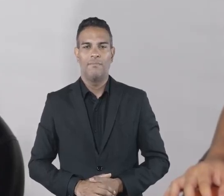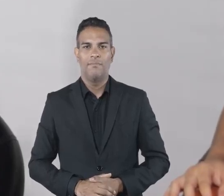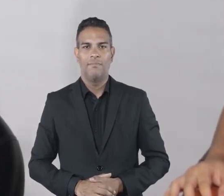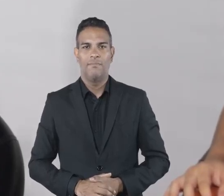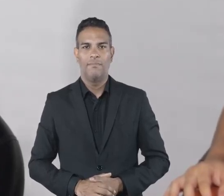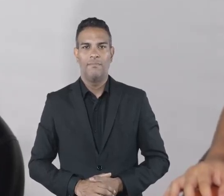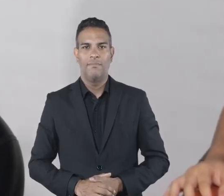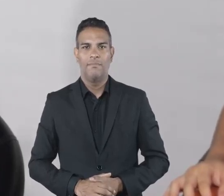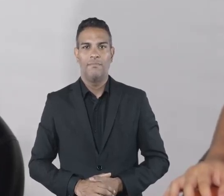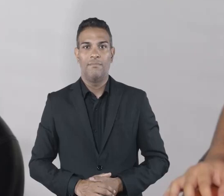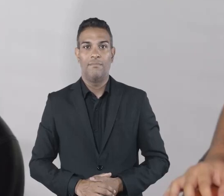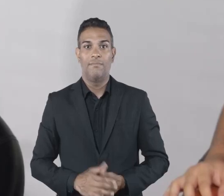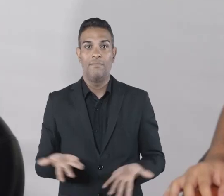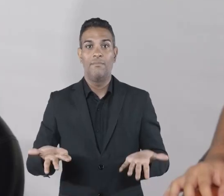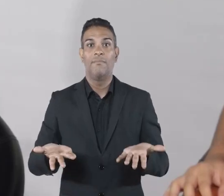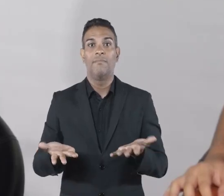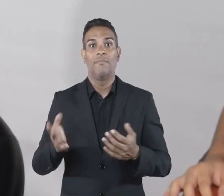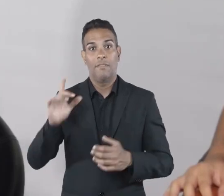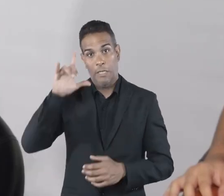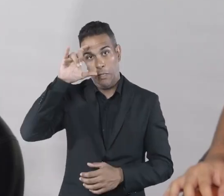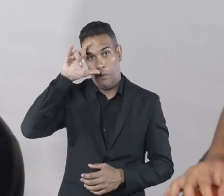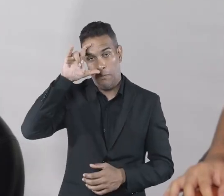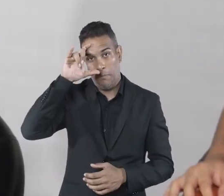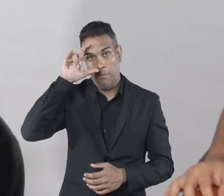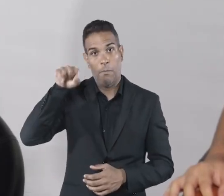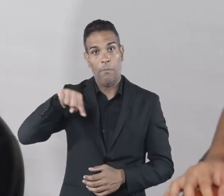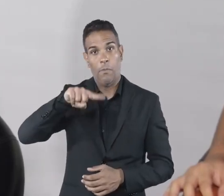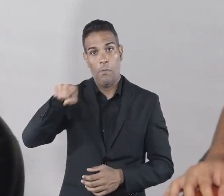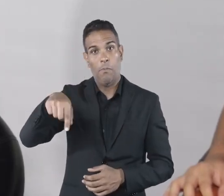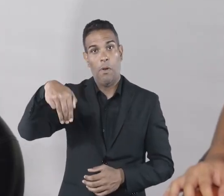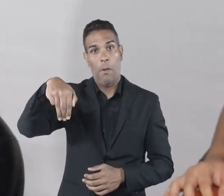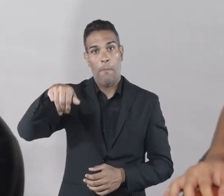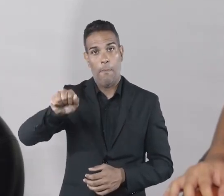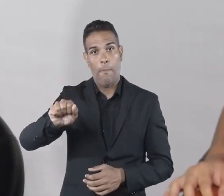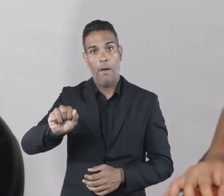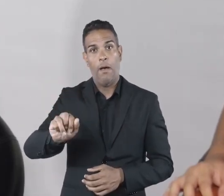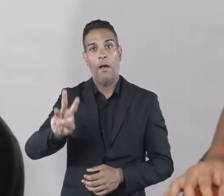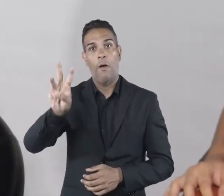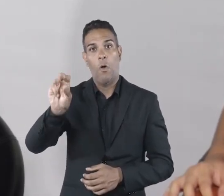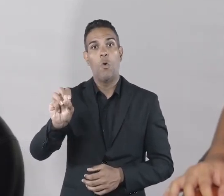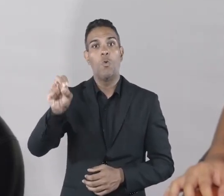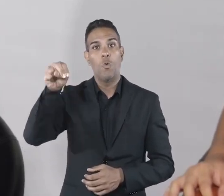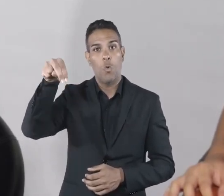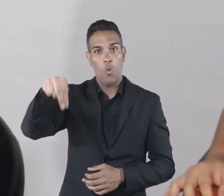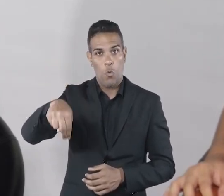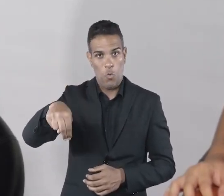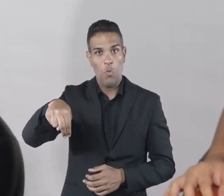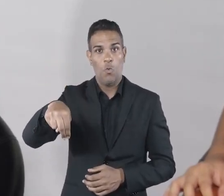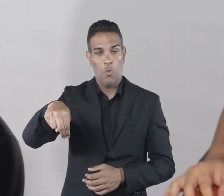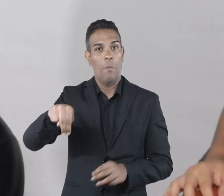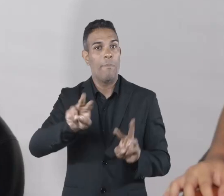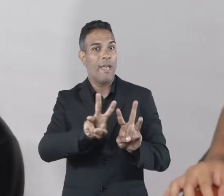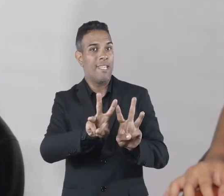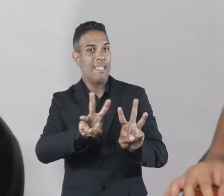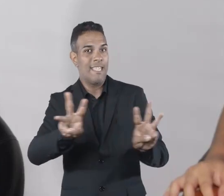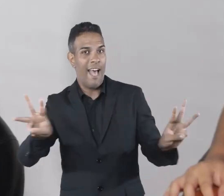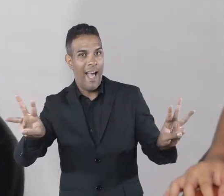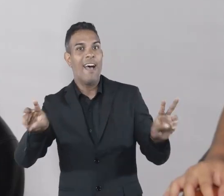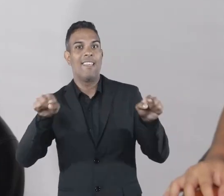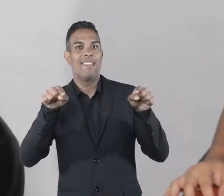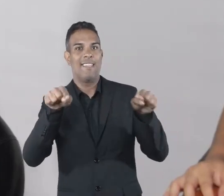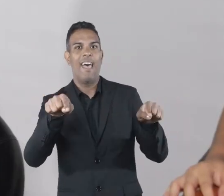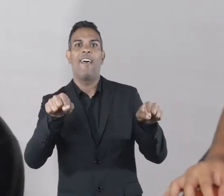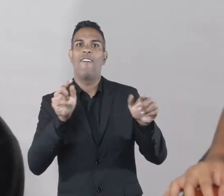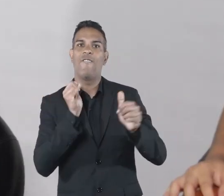fácil. Nossas redes sociais, a gente tem Instagram, está muito presente, é @marrom du monde, é uma palavra em francês, marrom du